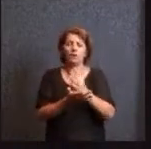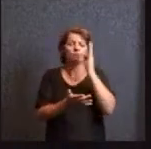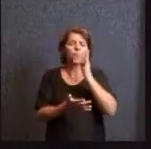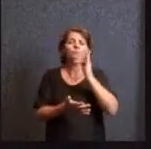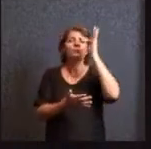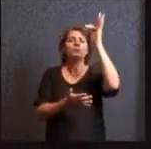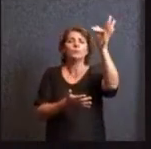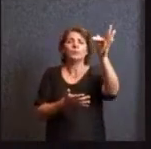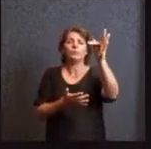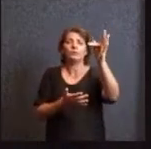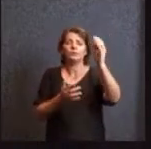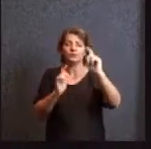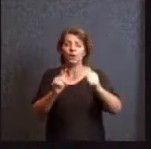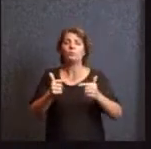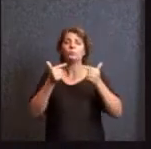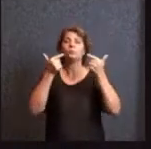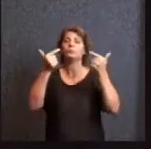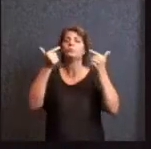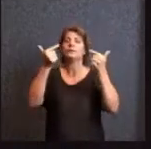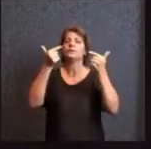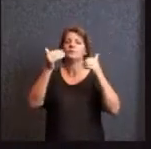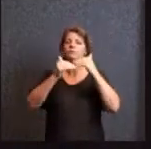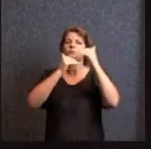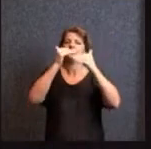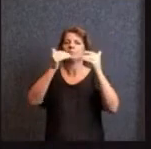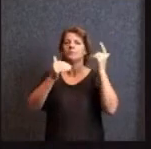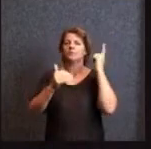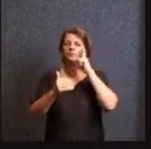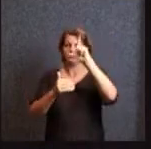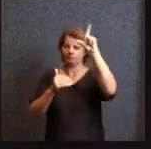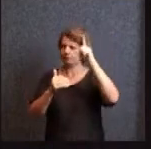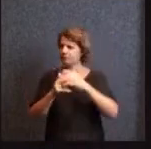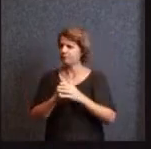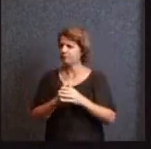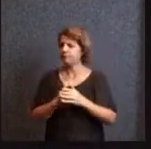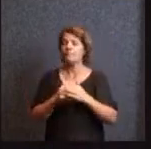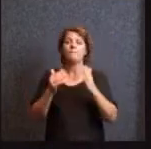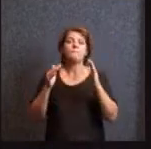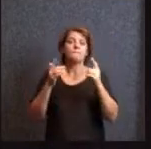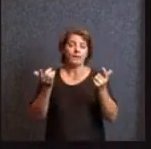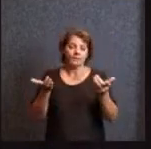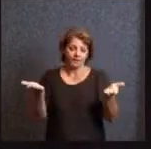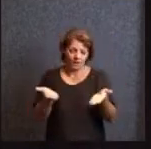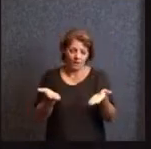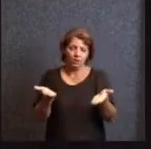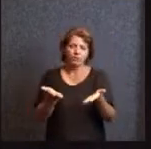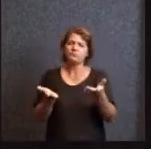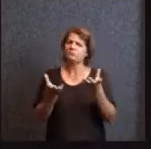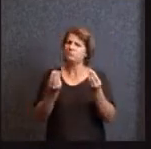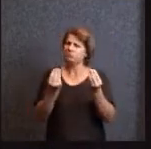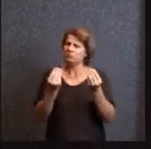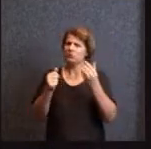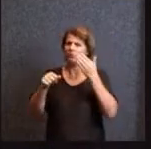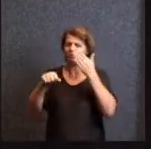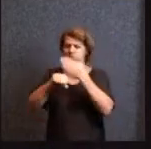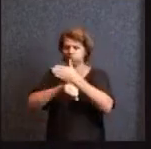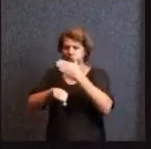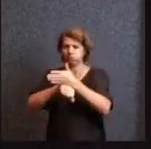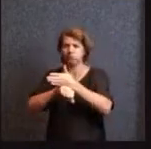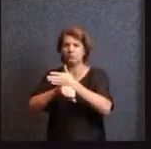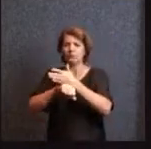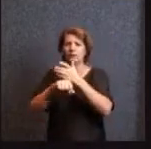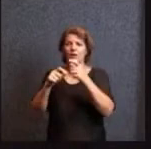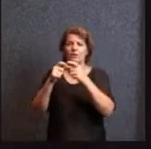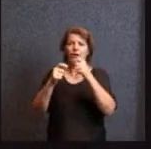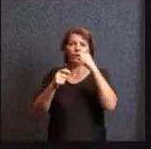o sucesso maior do EJA vai ser não precisar mais ofertar. Mas ainda temos uma quantidade grande e esse fenômeno não é